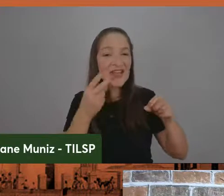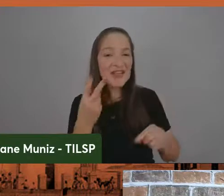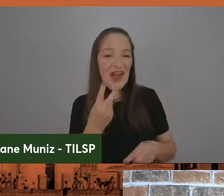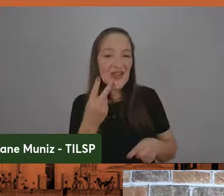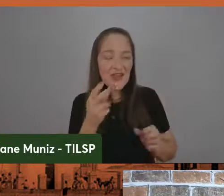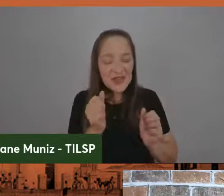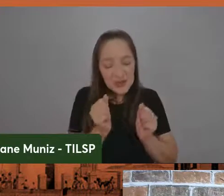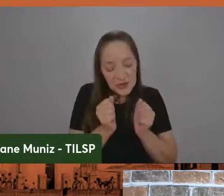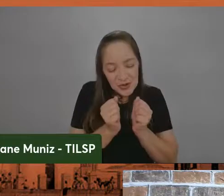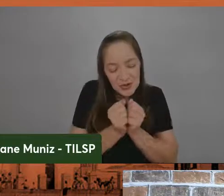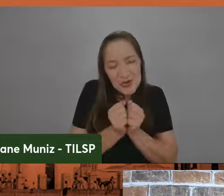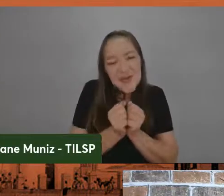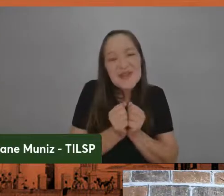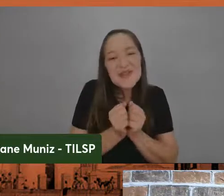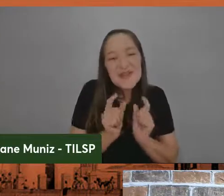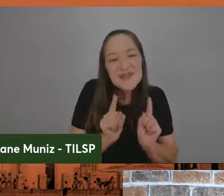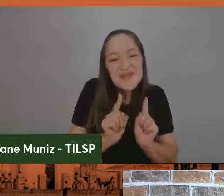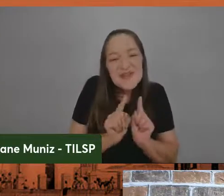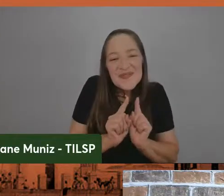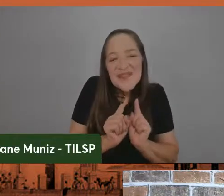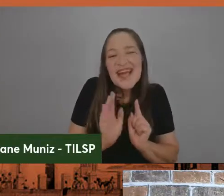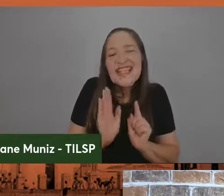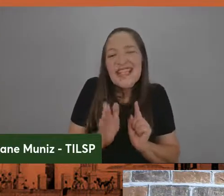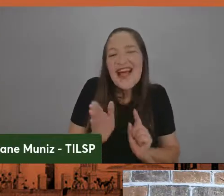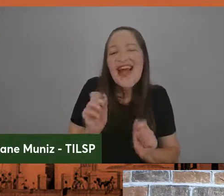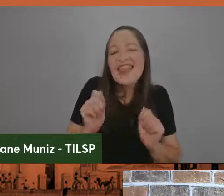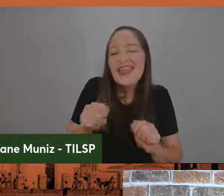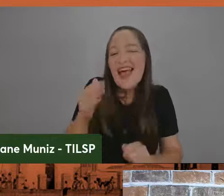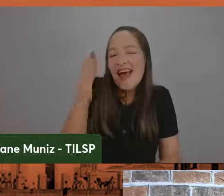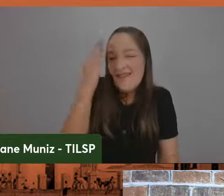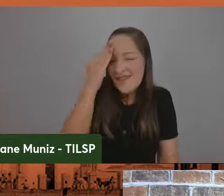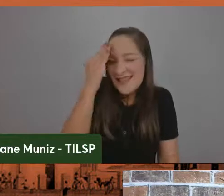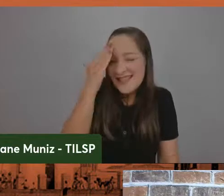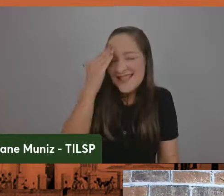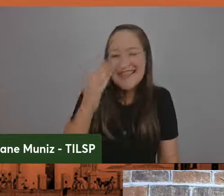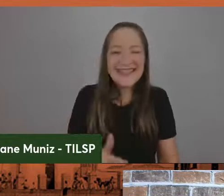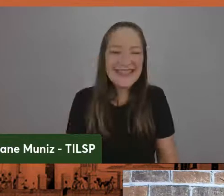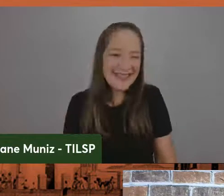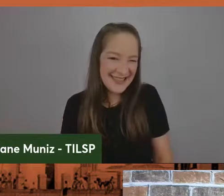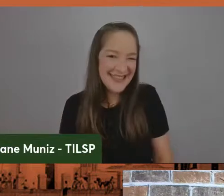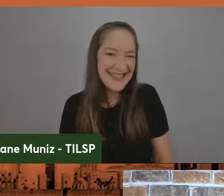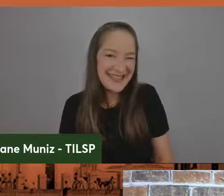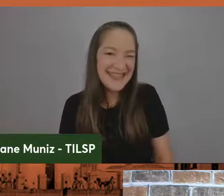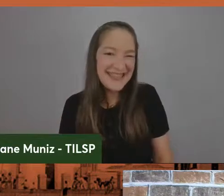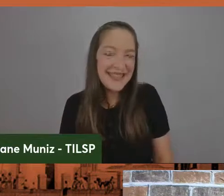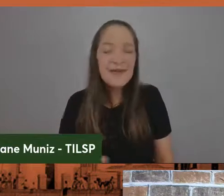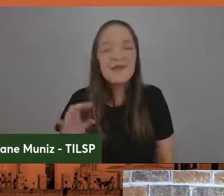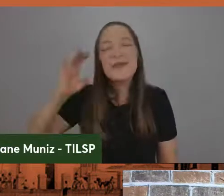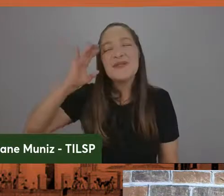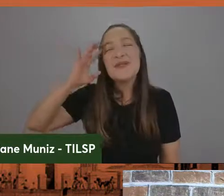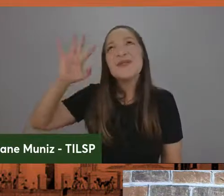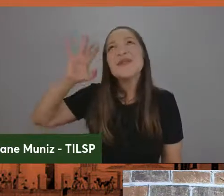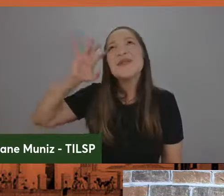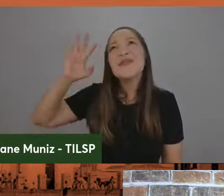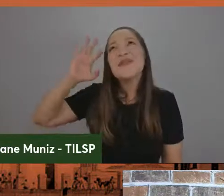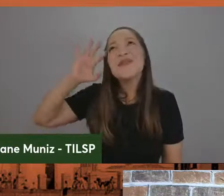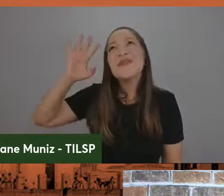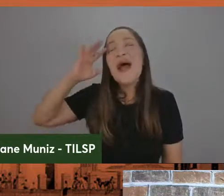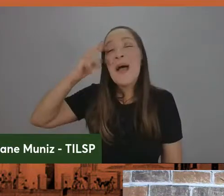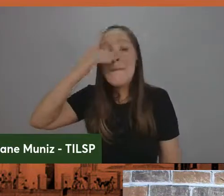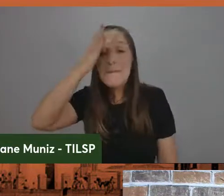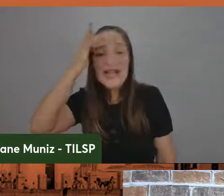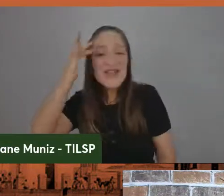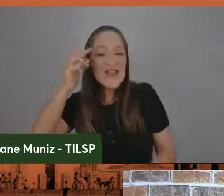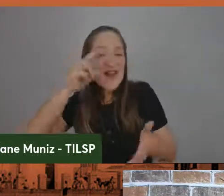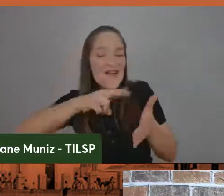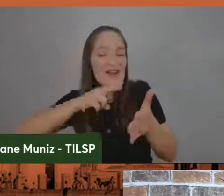já induz, convida, vamos dizer assim, melhor dizendo, convida o leitor a imaginar. Então você tem que